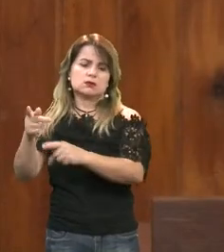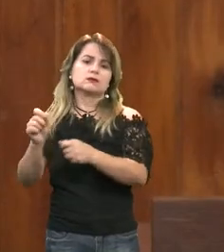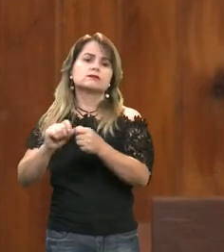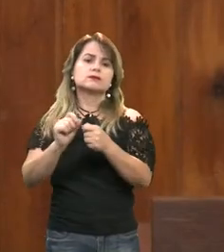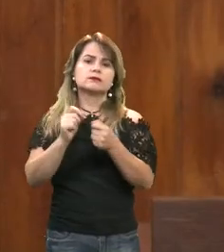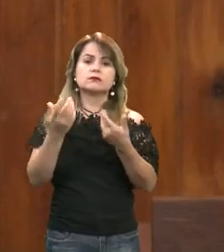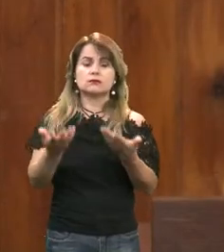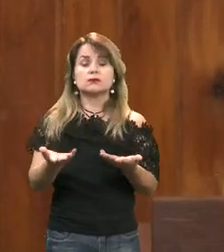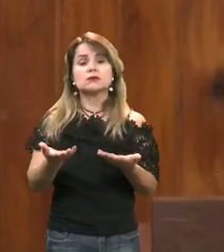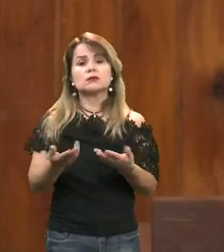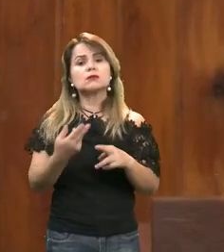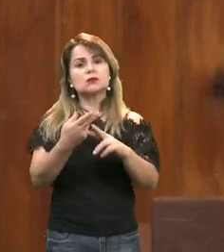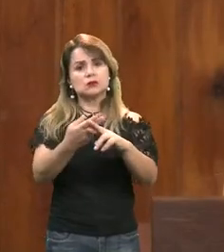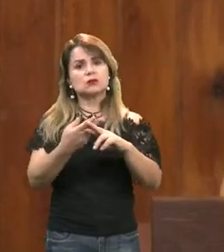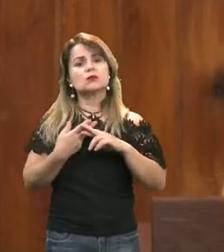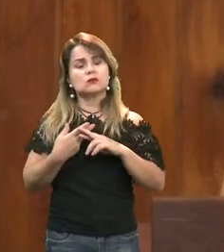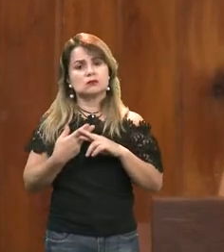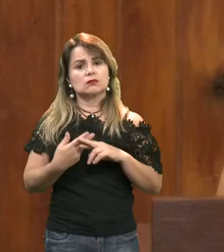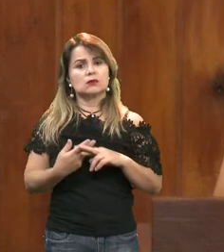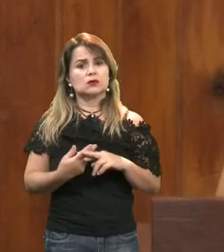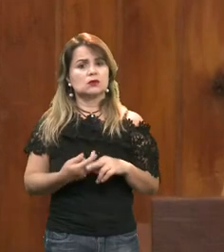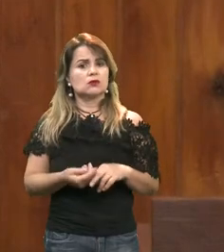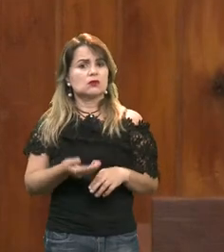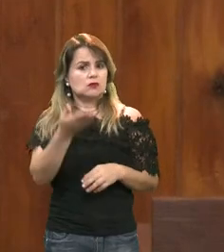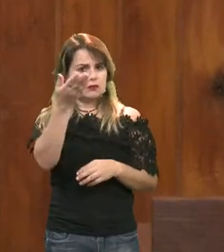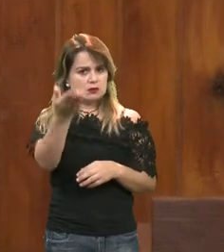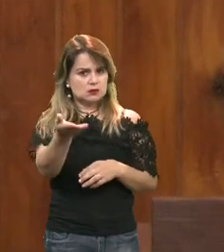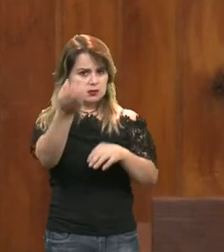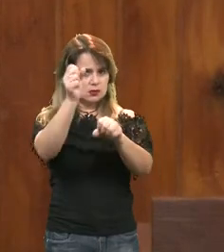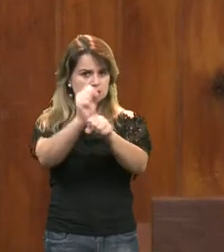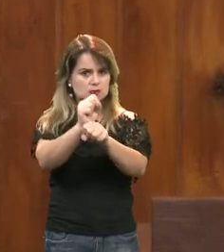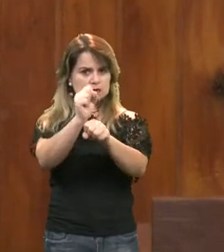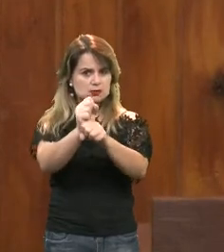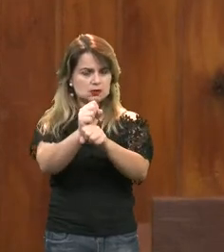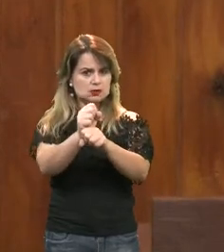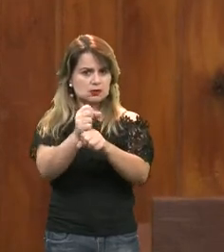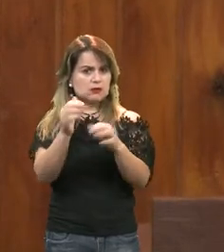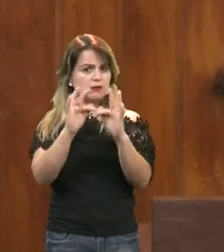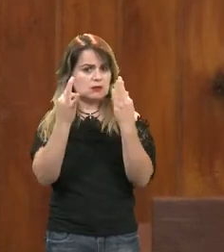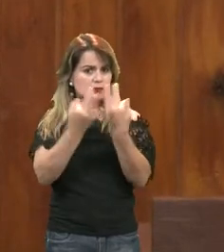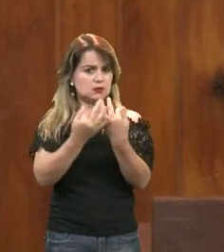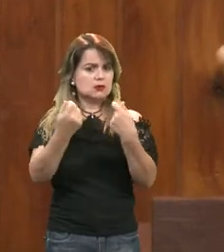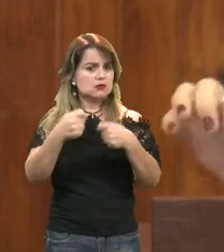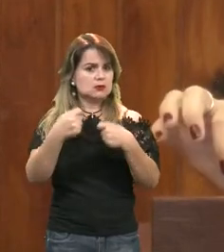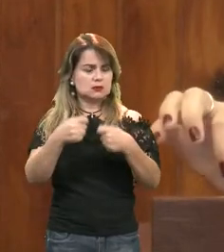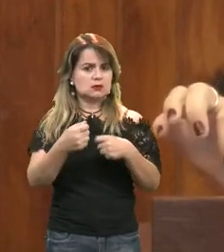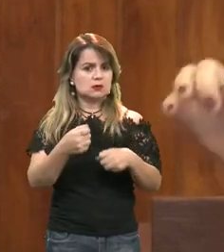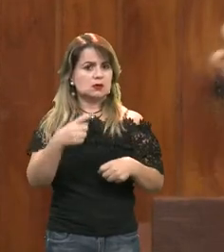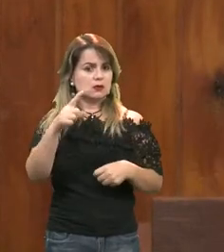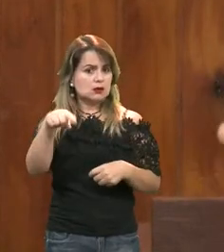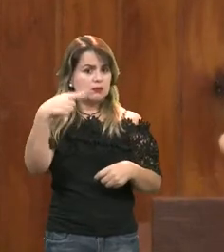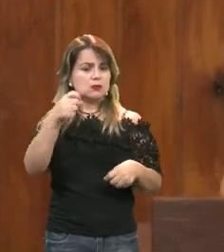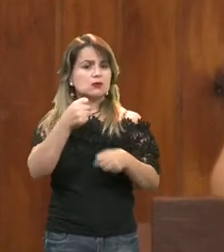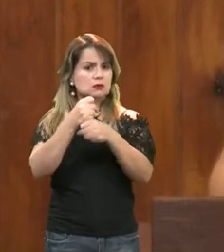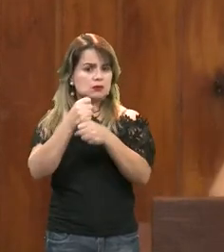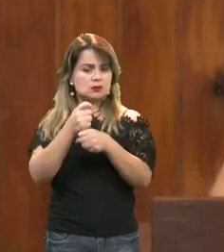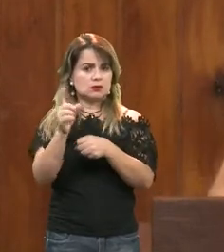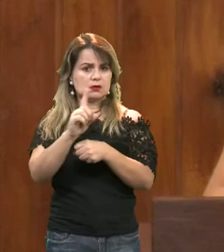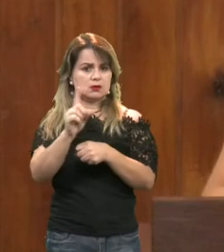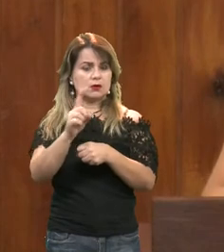Por isso, não espere precisar para poder apoiar. A hora é